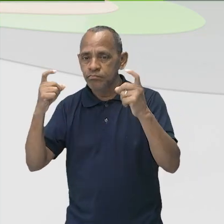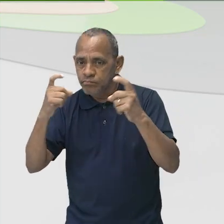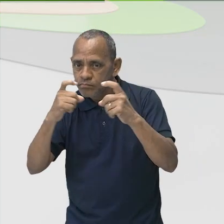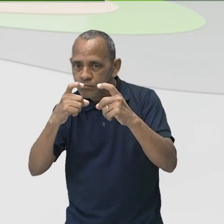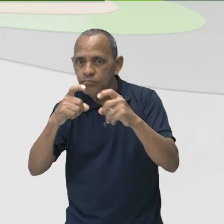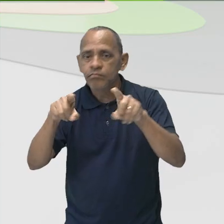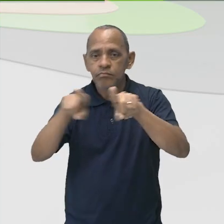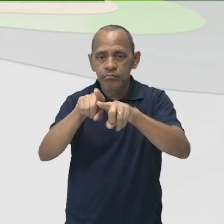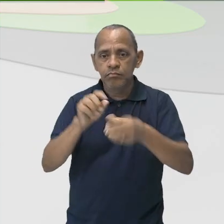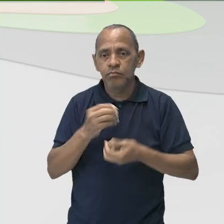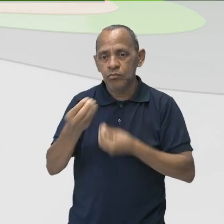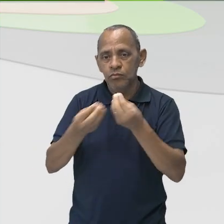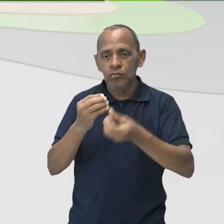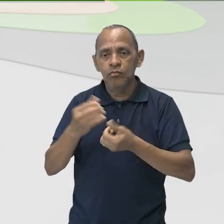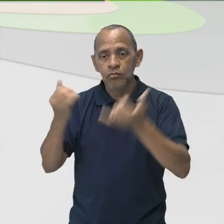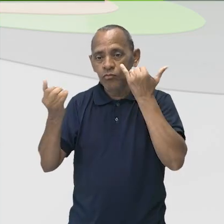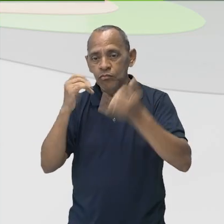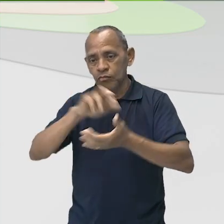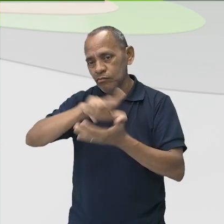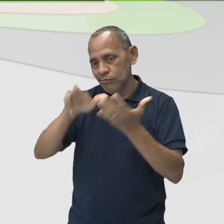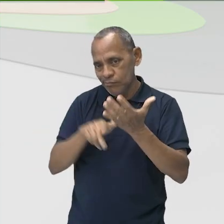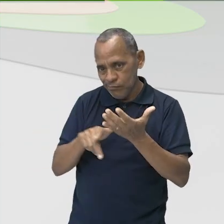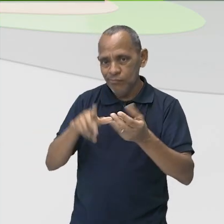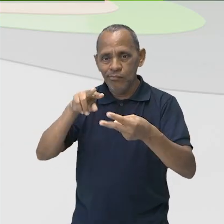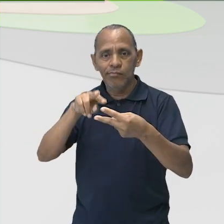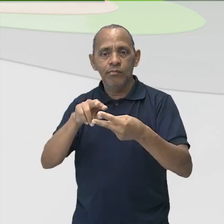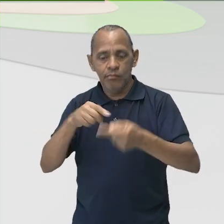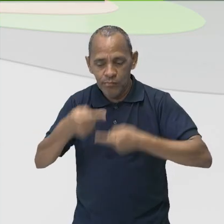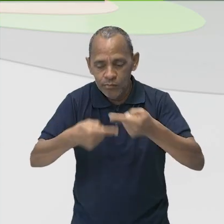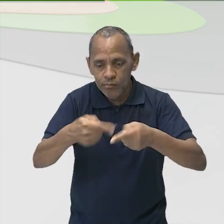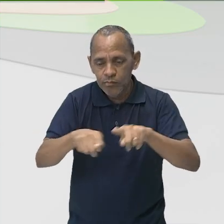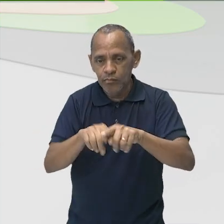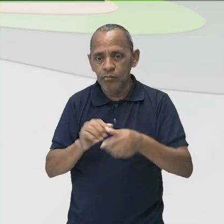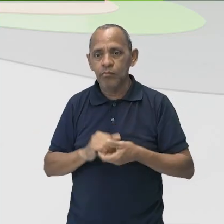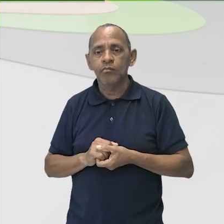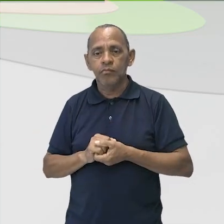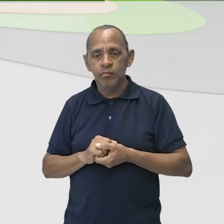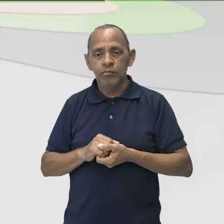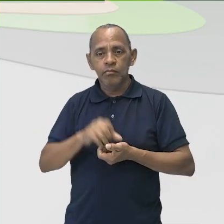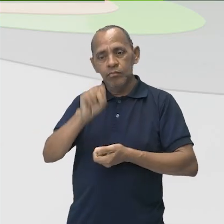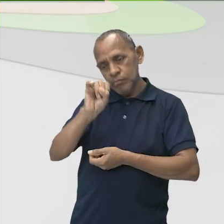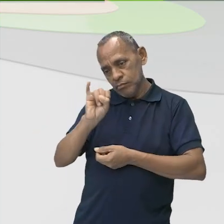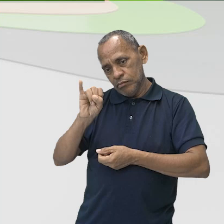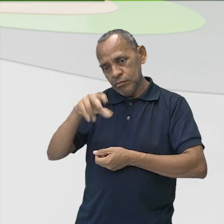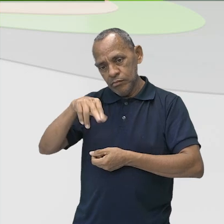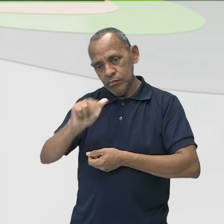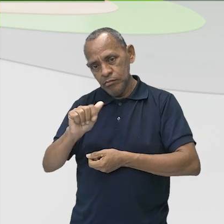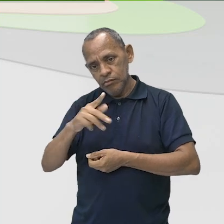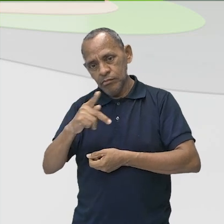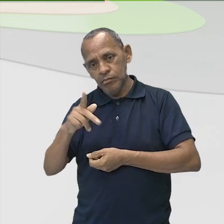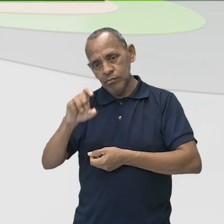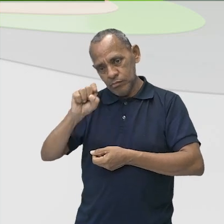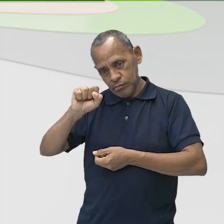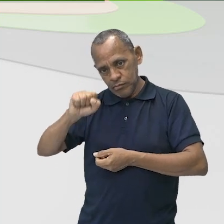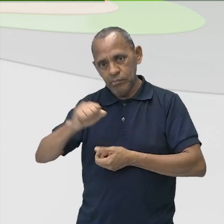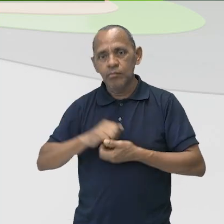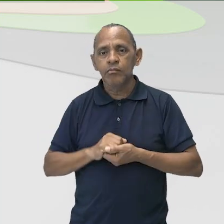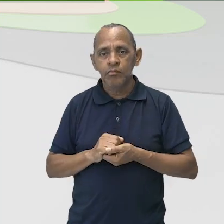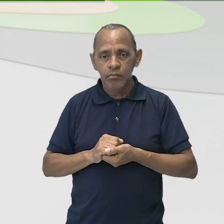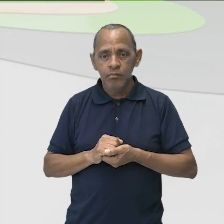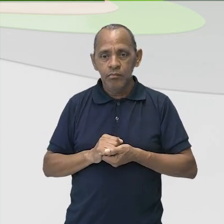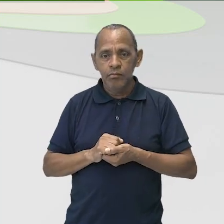único de informações hereditárias. Além disso, no paquítano, o emparelhamento, ou seja, a sinapse entre os cromossomos homólogos,